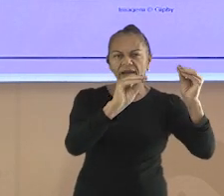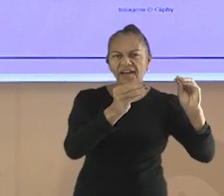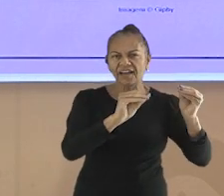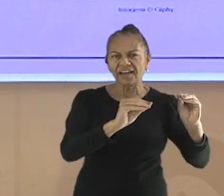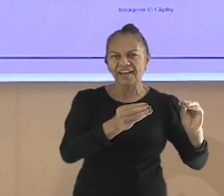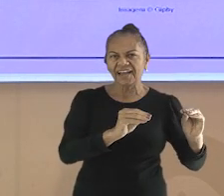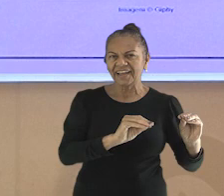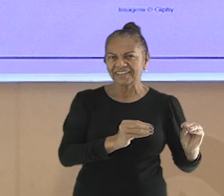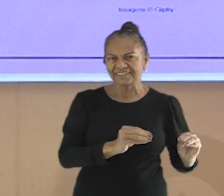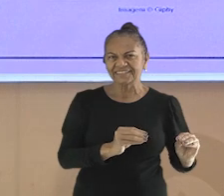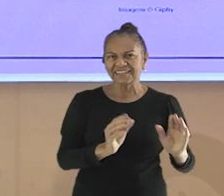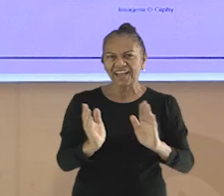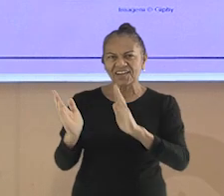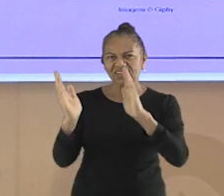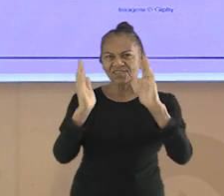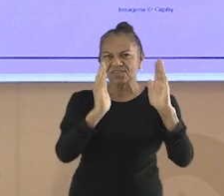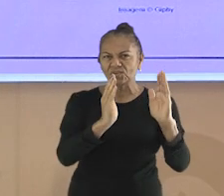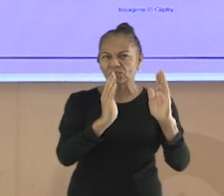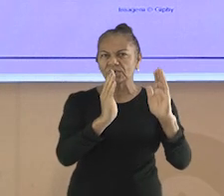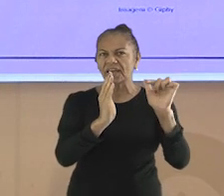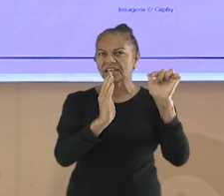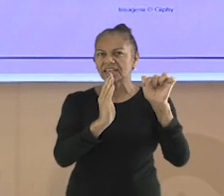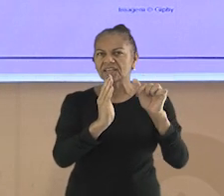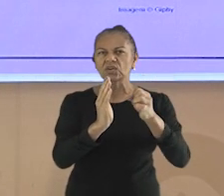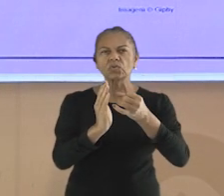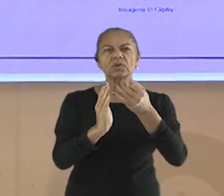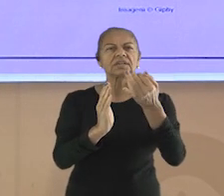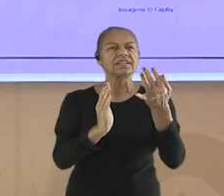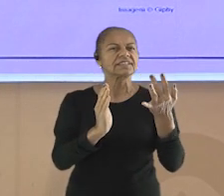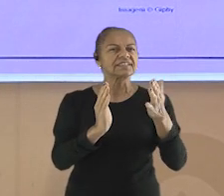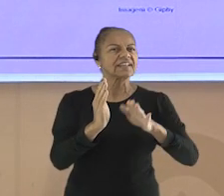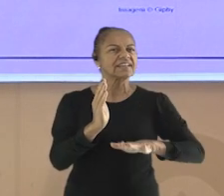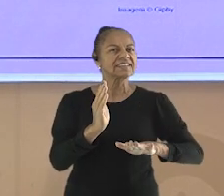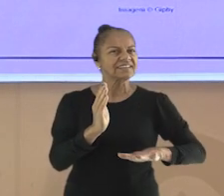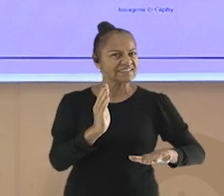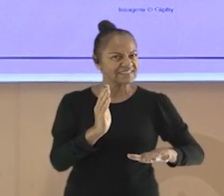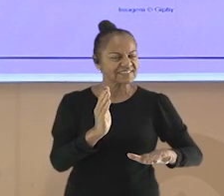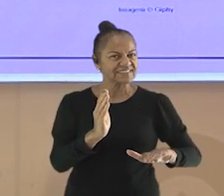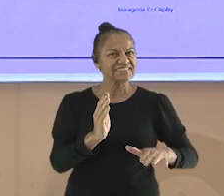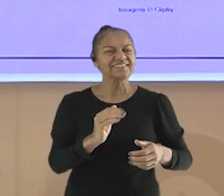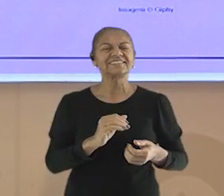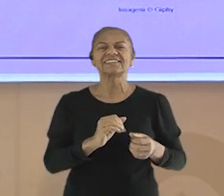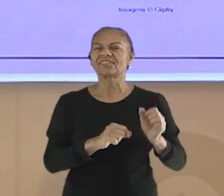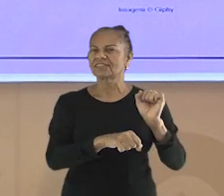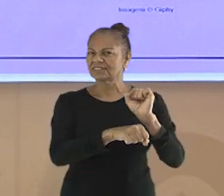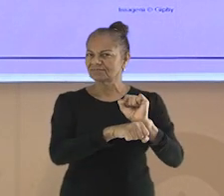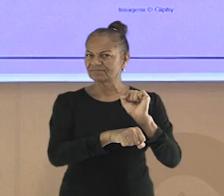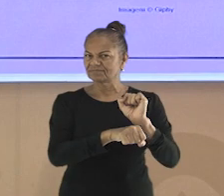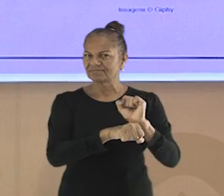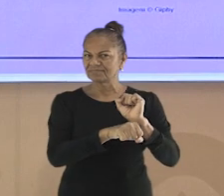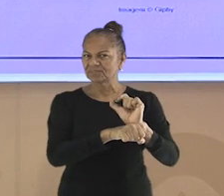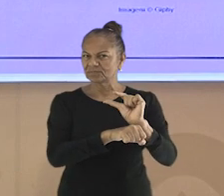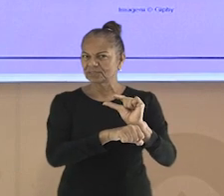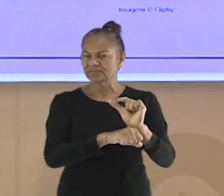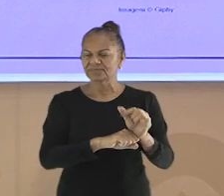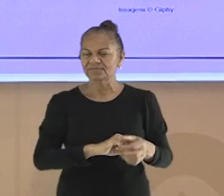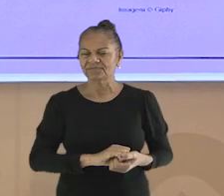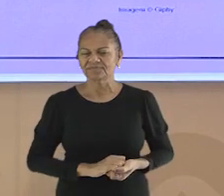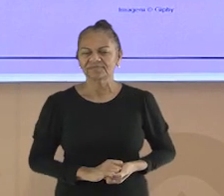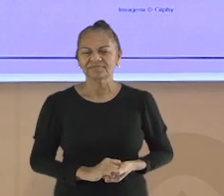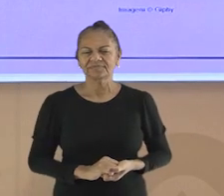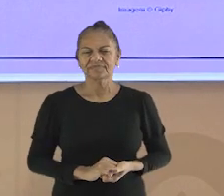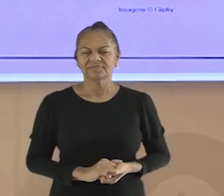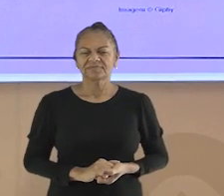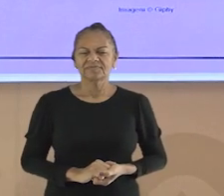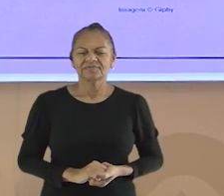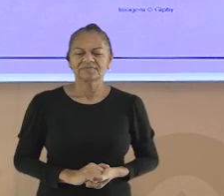Vamos ajudar a completar a tabela de Maria preenchendo essa outra coluna da quantidade de crianças? Vou dar